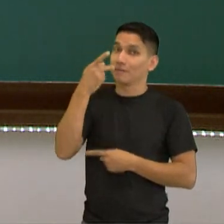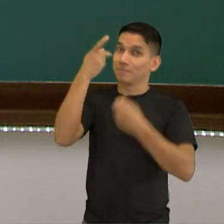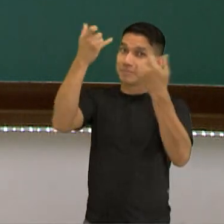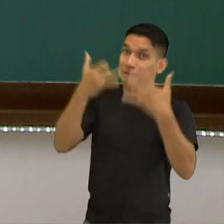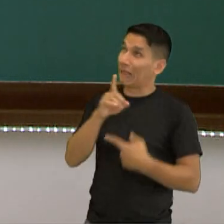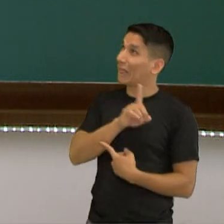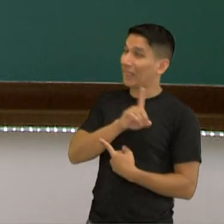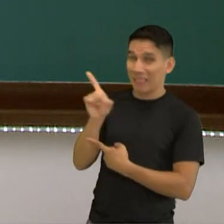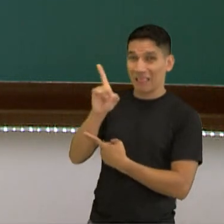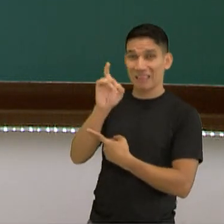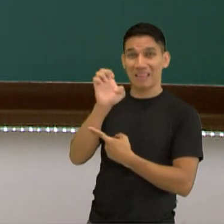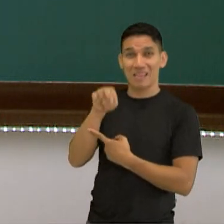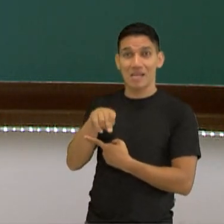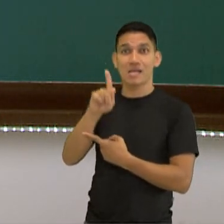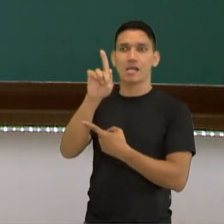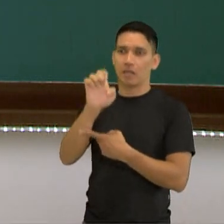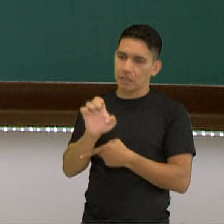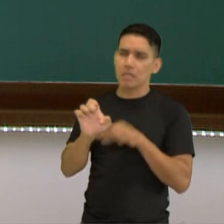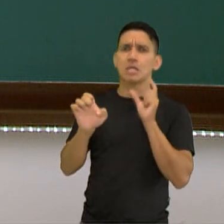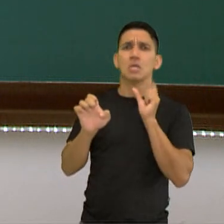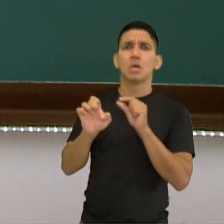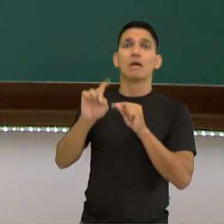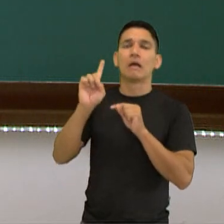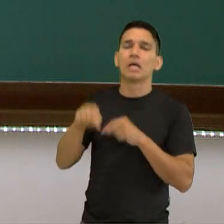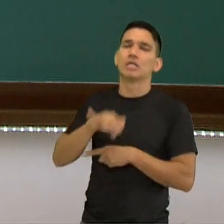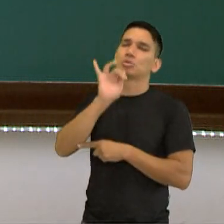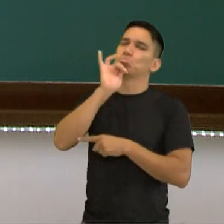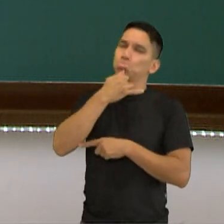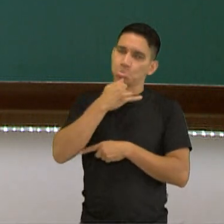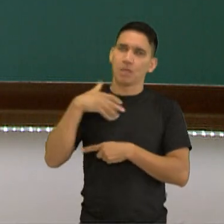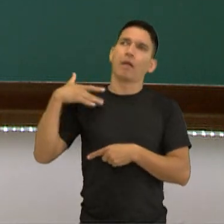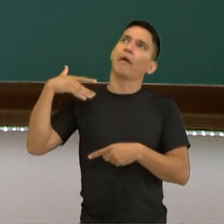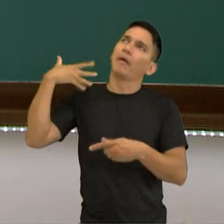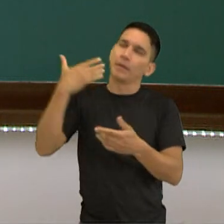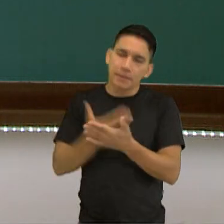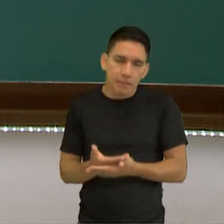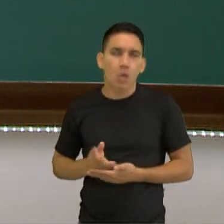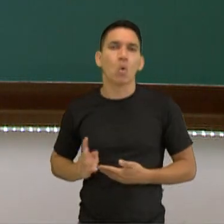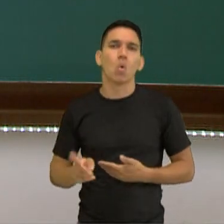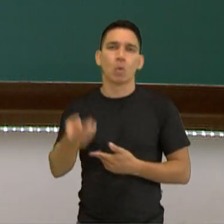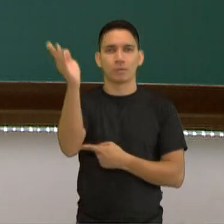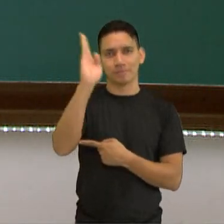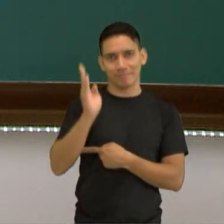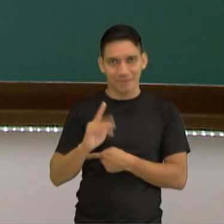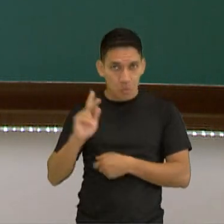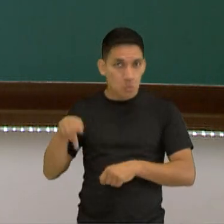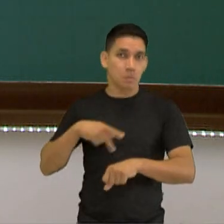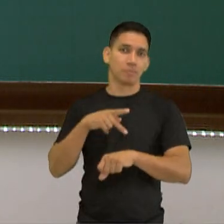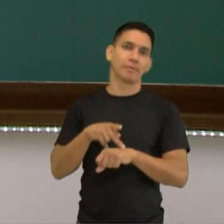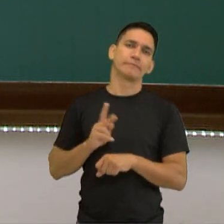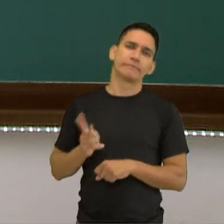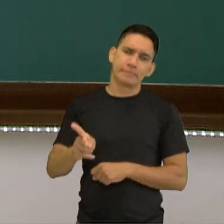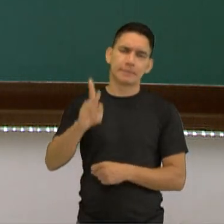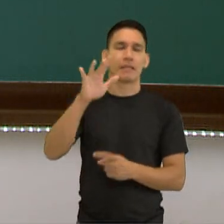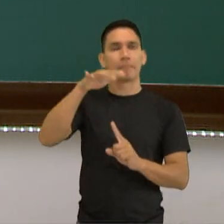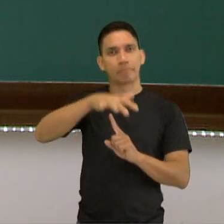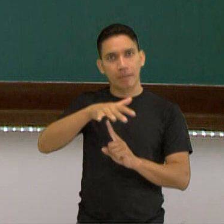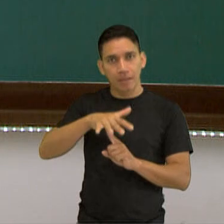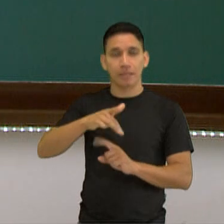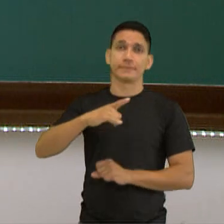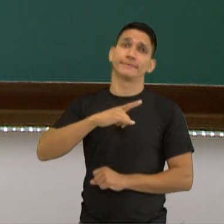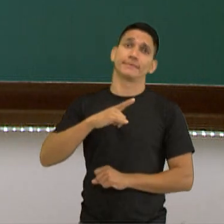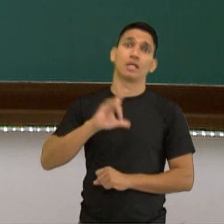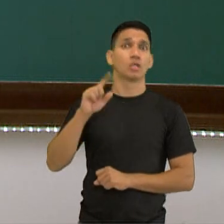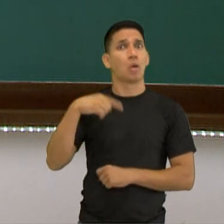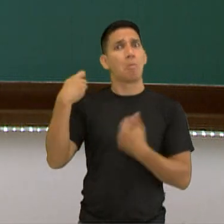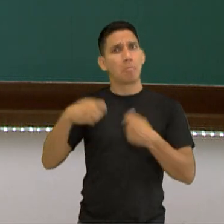uma doença que infelizmente acontece no nosso país. Acontece muito no estado do Paraná e a gente tem que